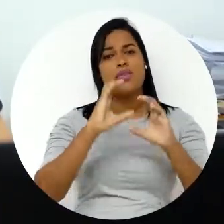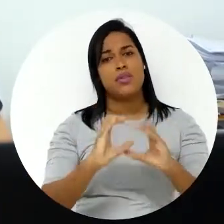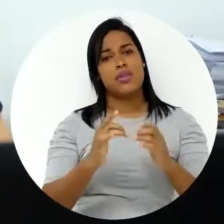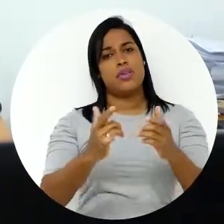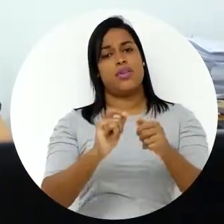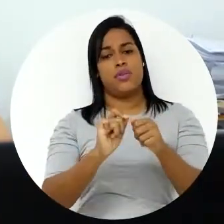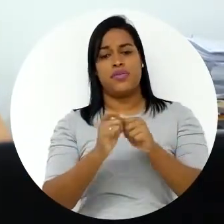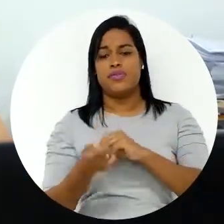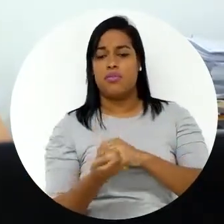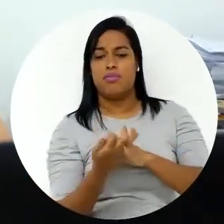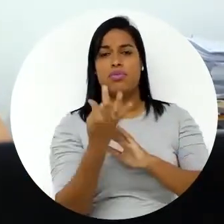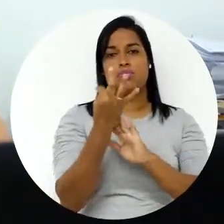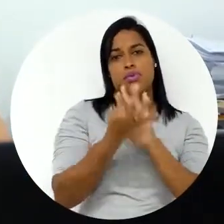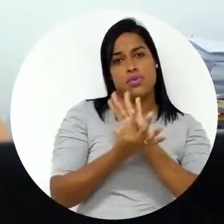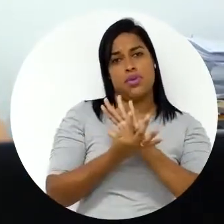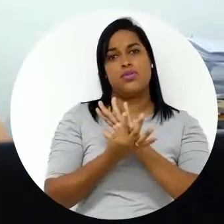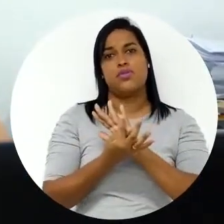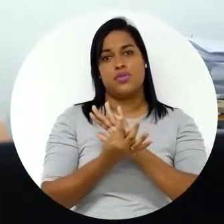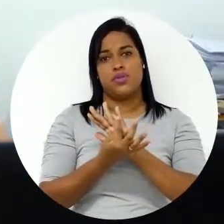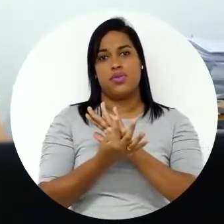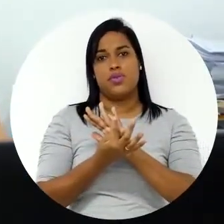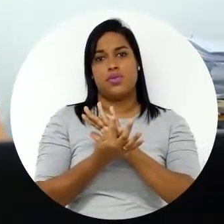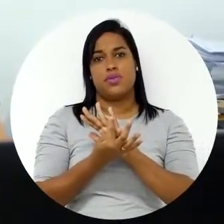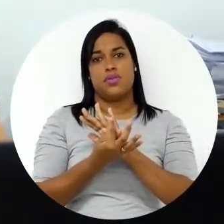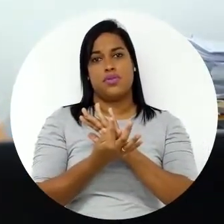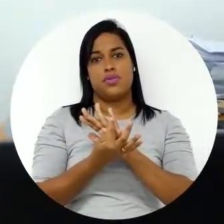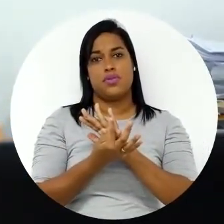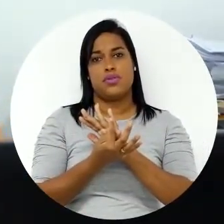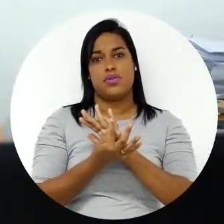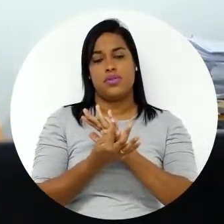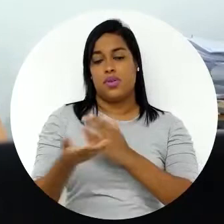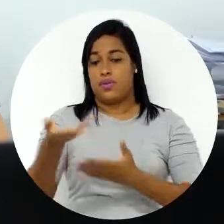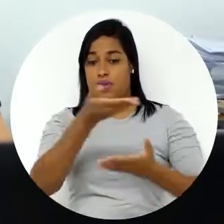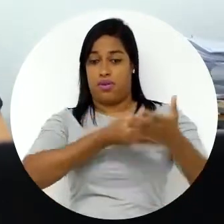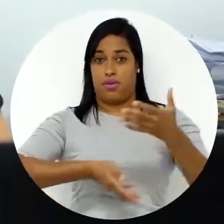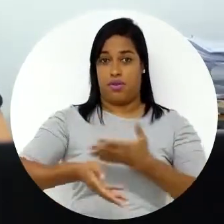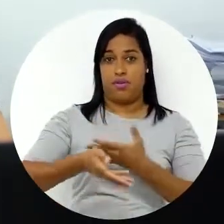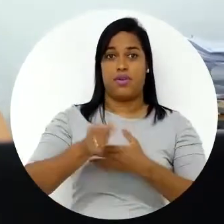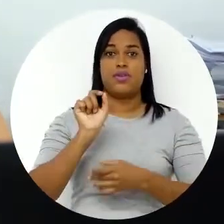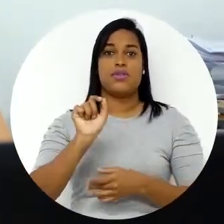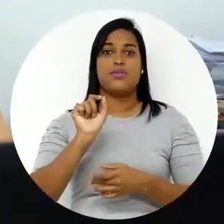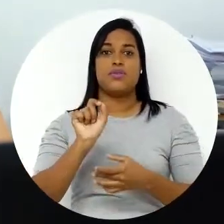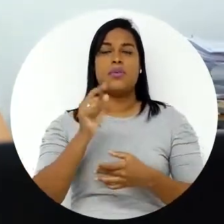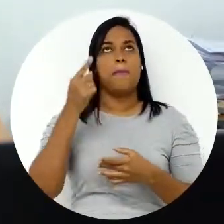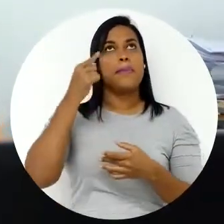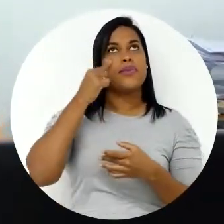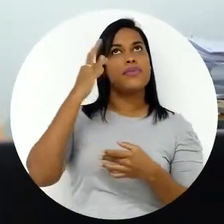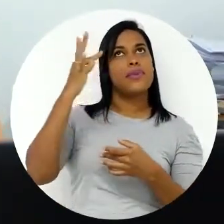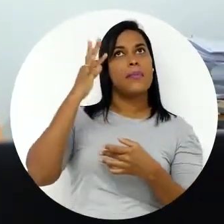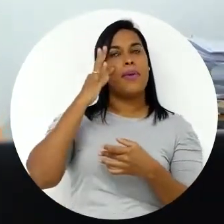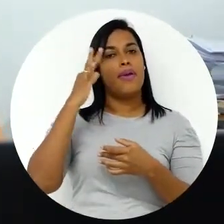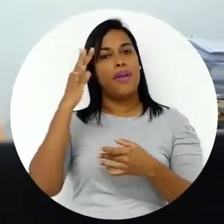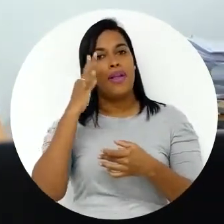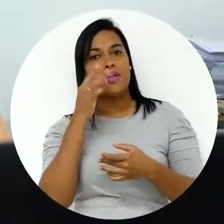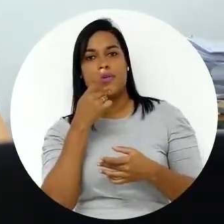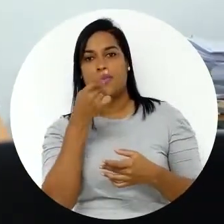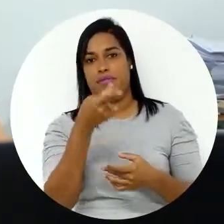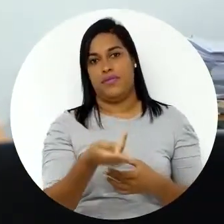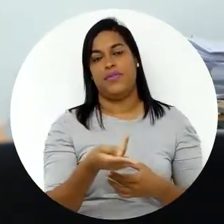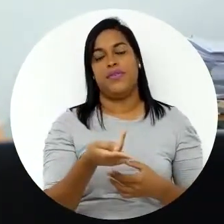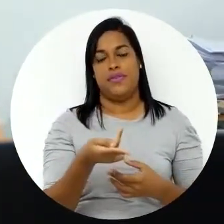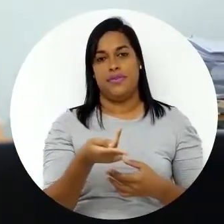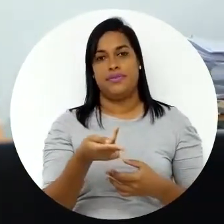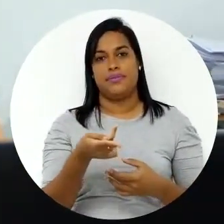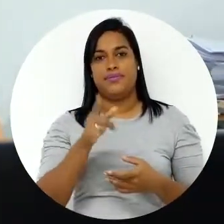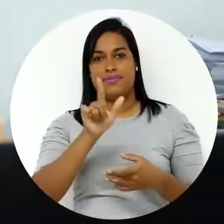certa forma, ao produzir texto, não é uma relação mecânica e tem uma relação de pensamento, de estruturação do que vai